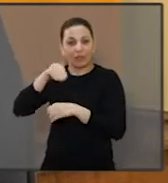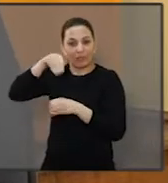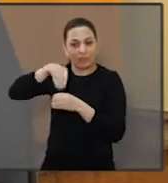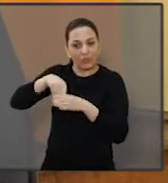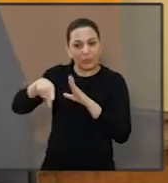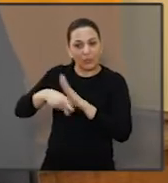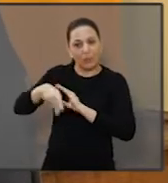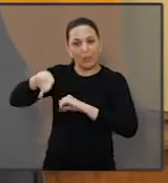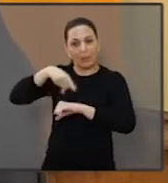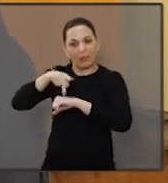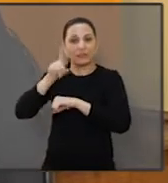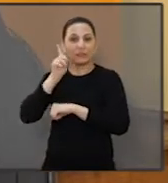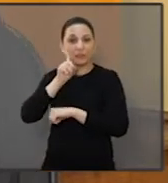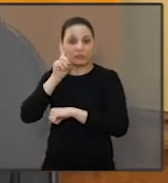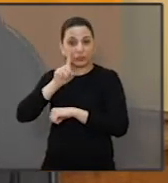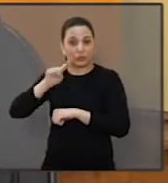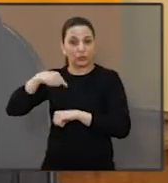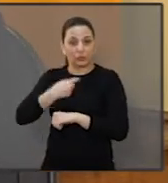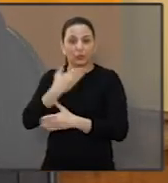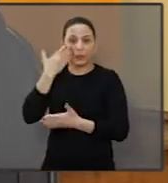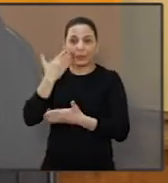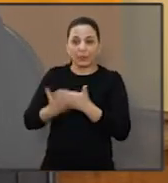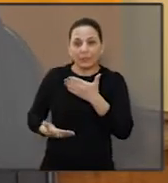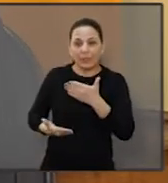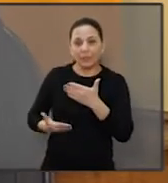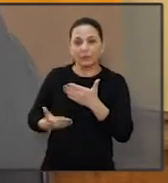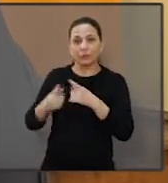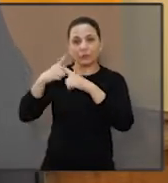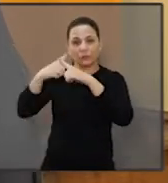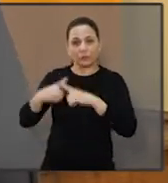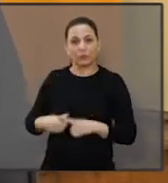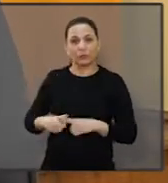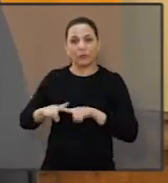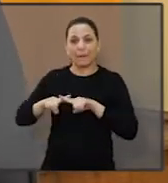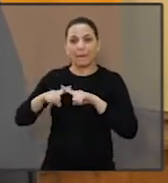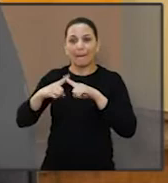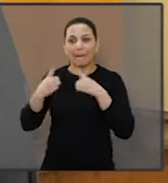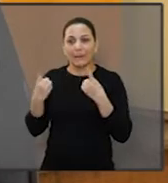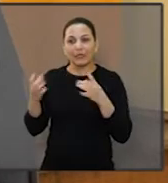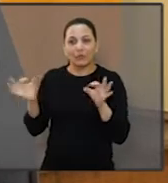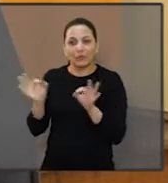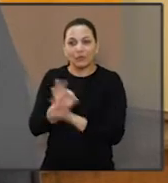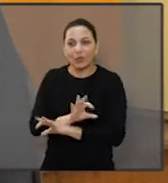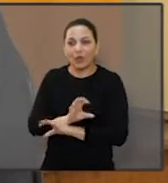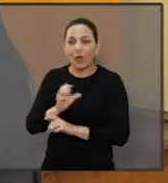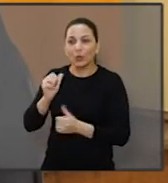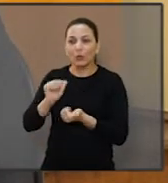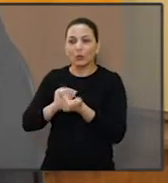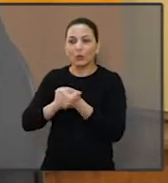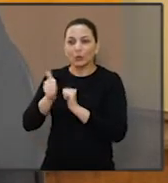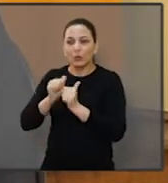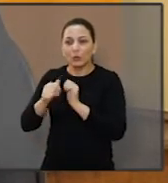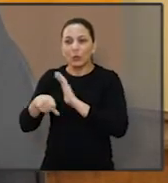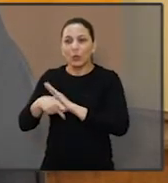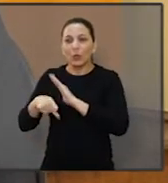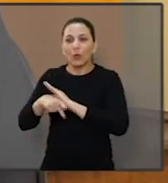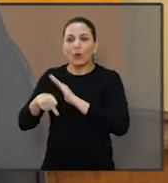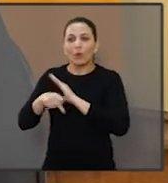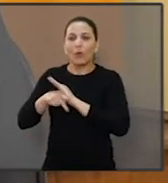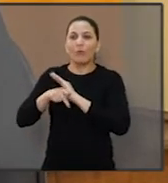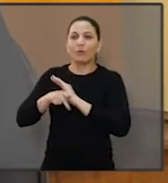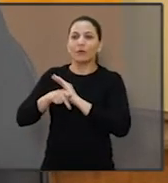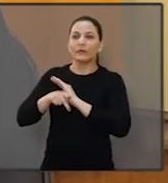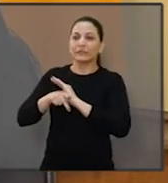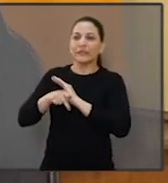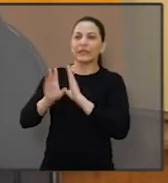dos Estados Unidos. Nós perdemos, mas a gente foi muito aplaudida depois que acabou o jogo, né?